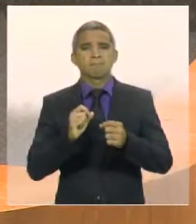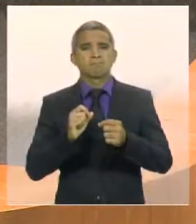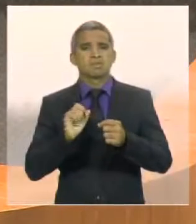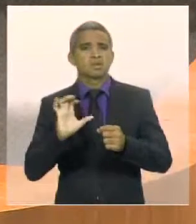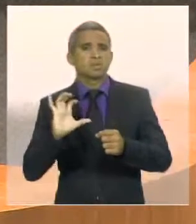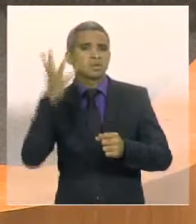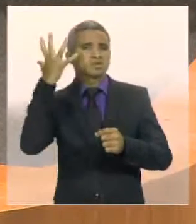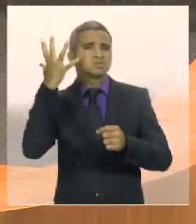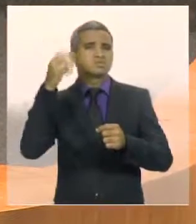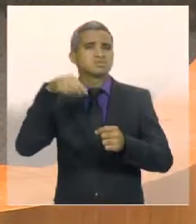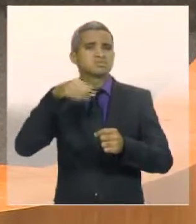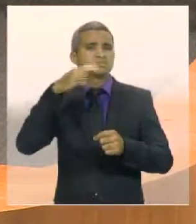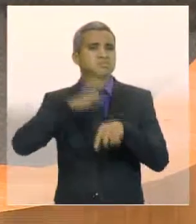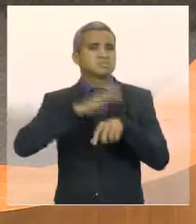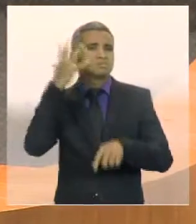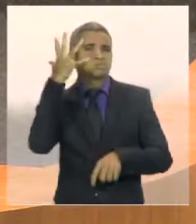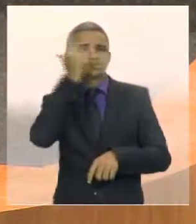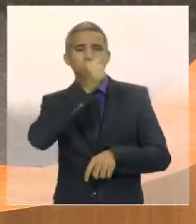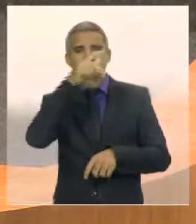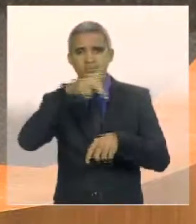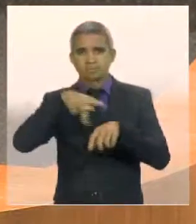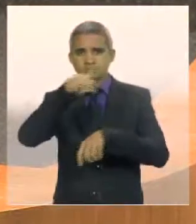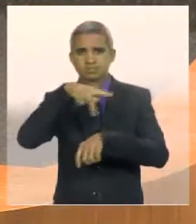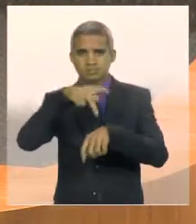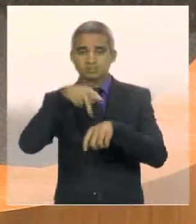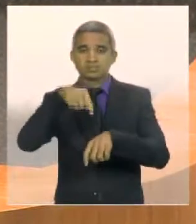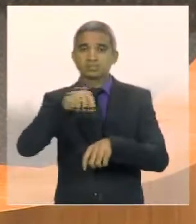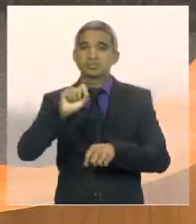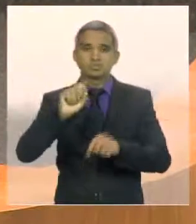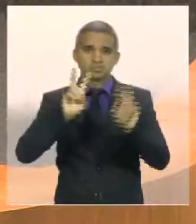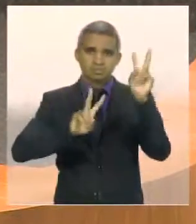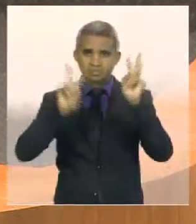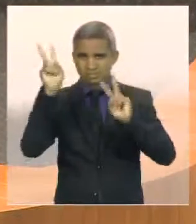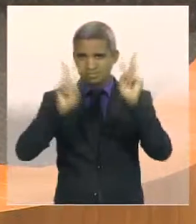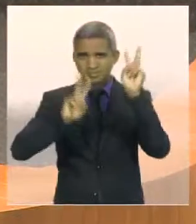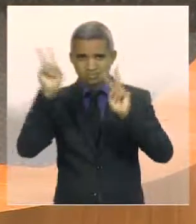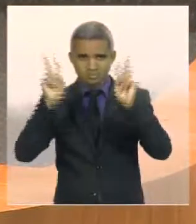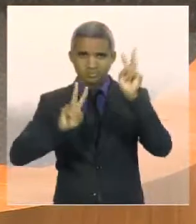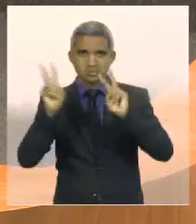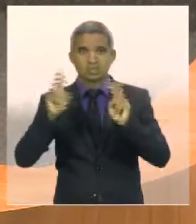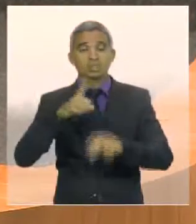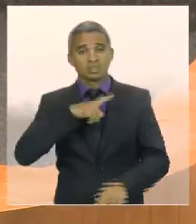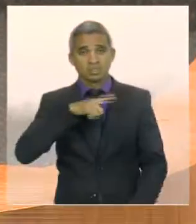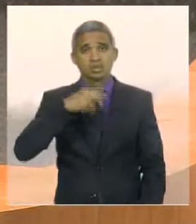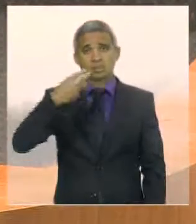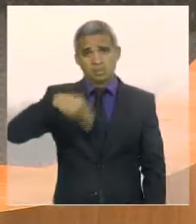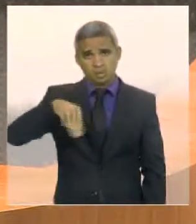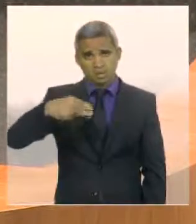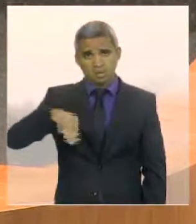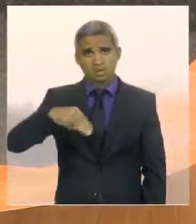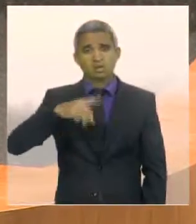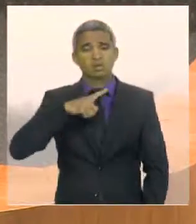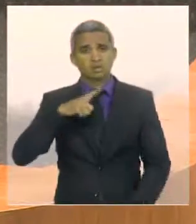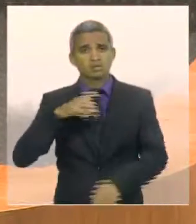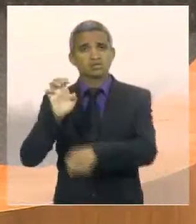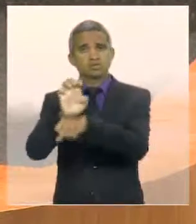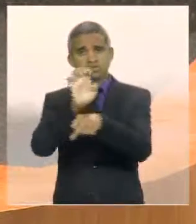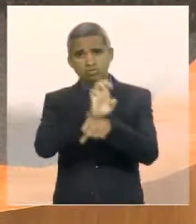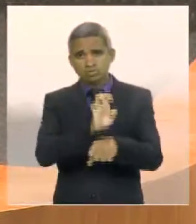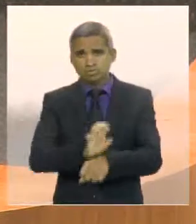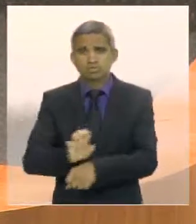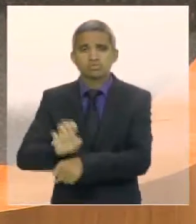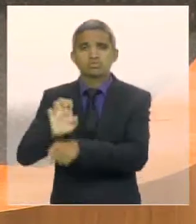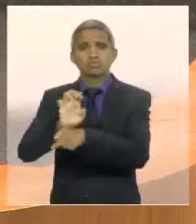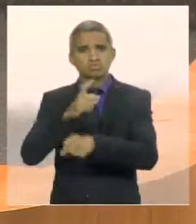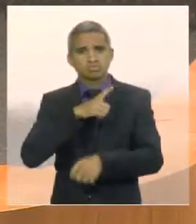o Maranhão, por todo o estado, nós tivemos em alguns municípios esta manifestação, essa manifestação popular,